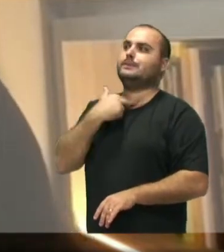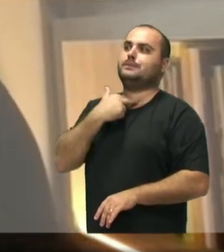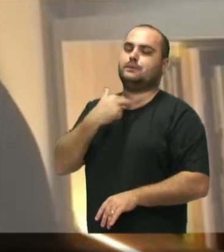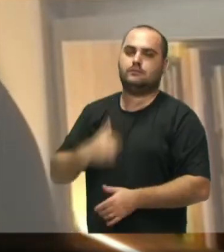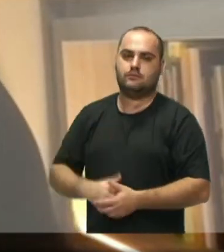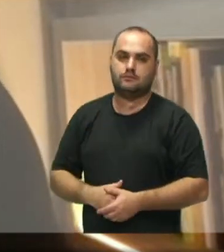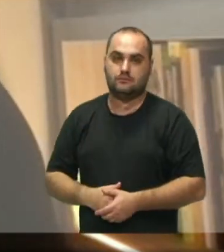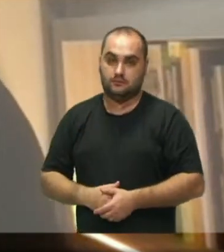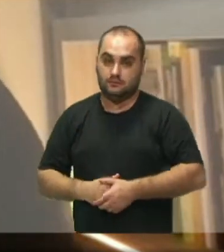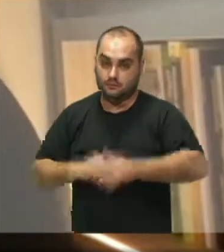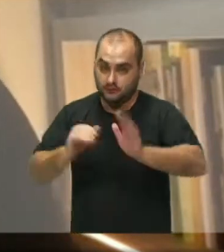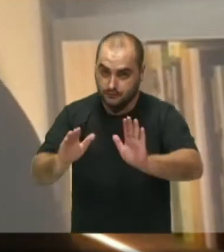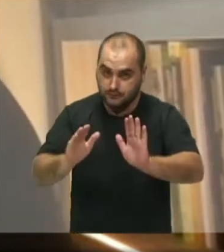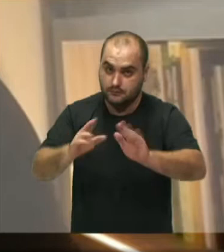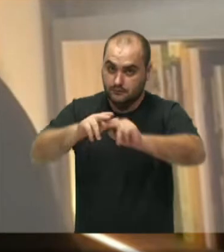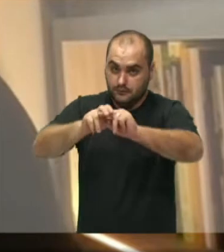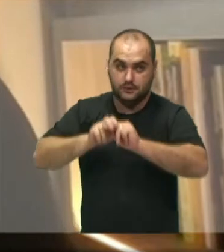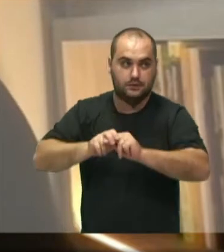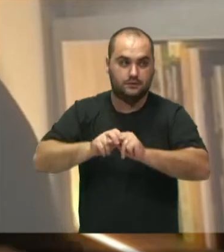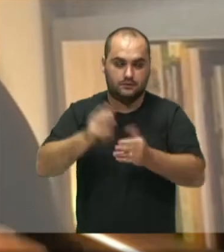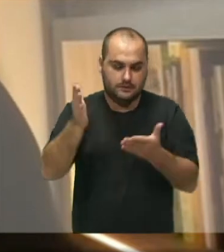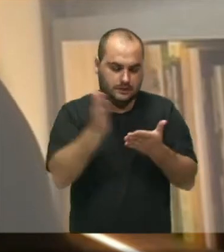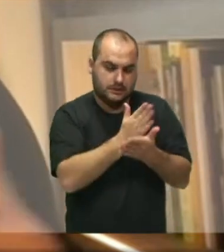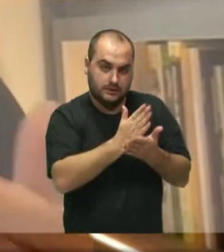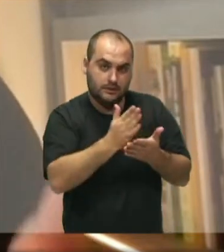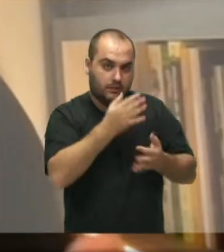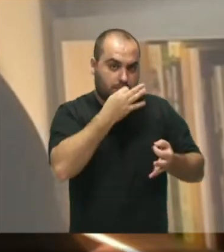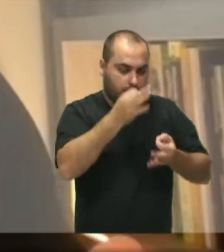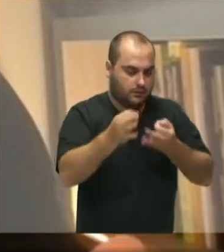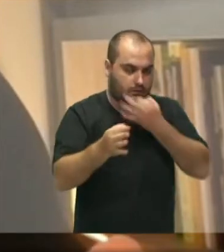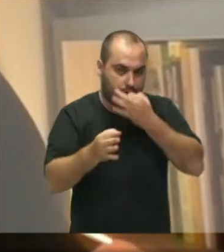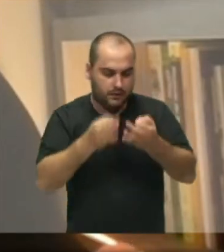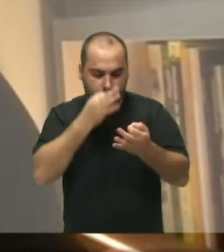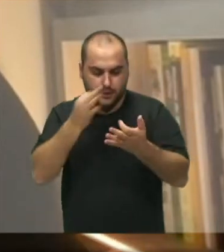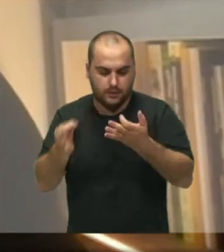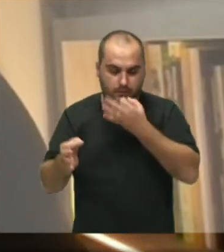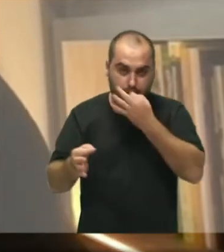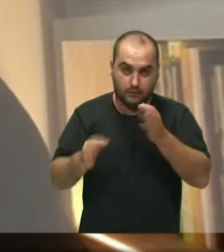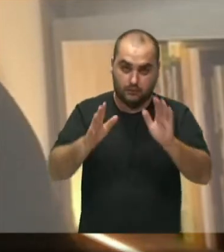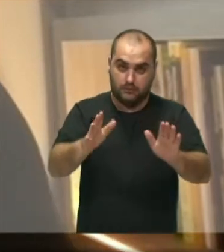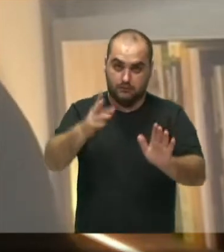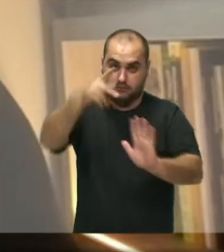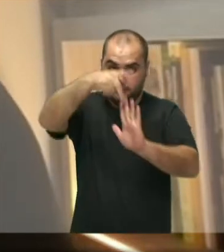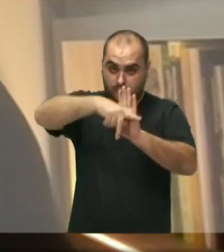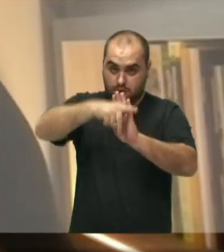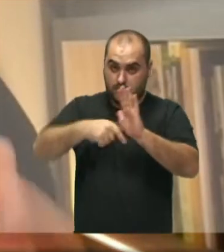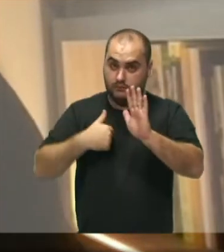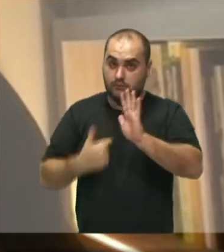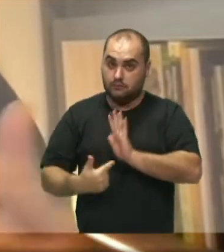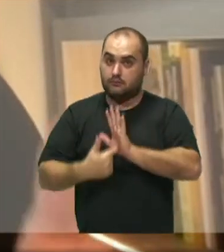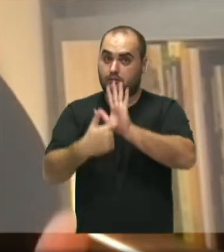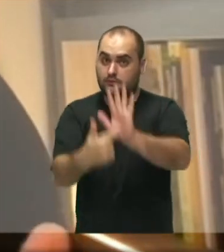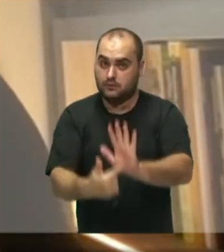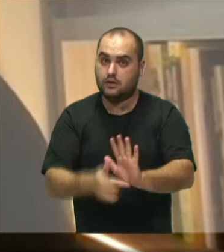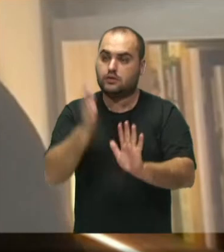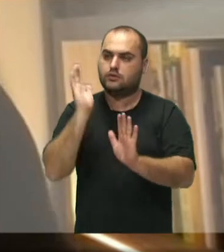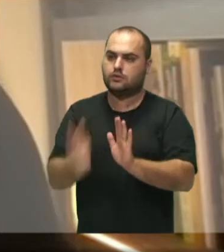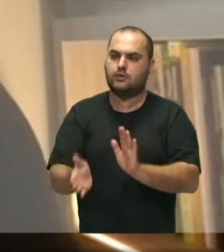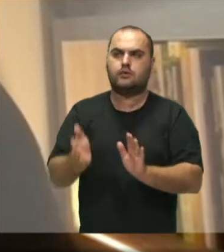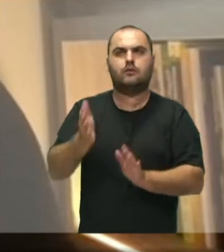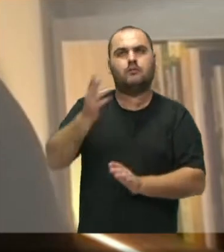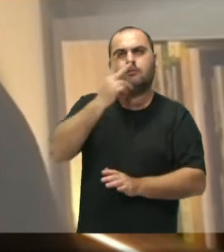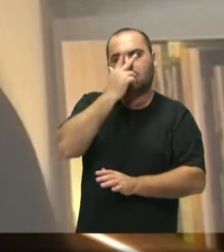para diminuir essa divisão de opiniões que o projeto que eu apresentei a câmara de vereadores que tá entrar me tá